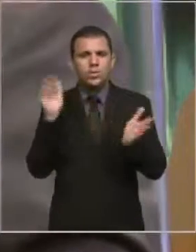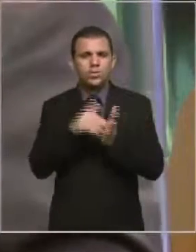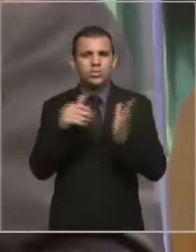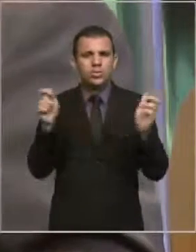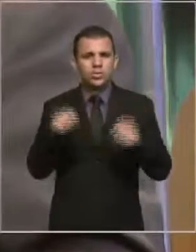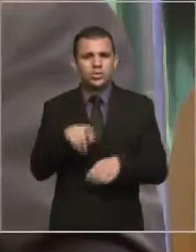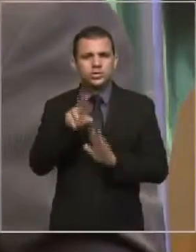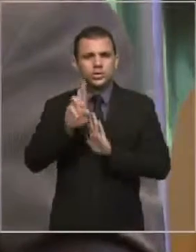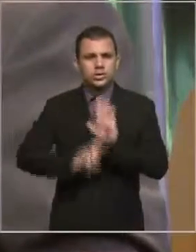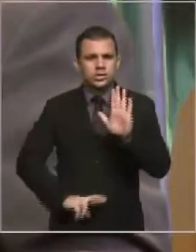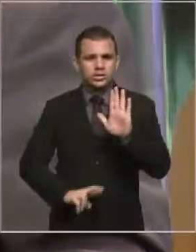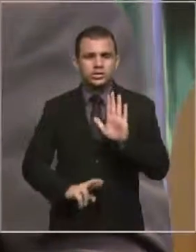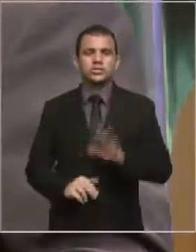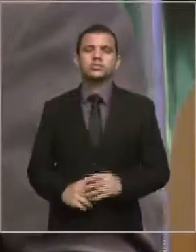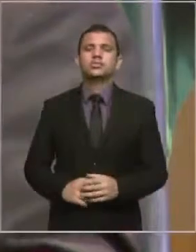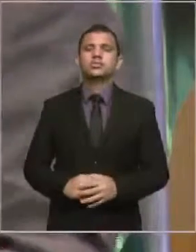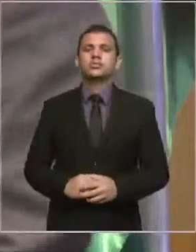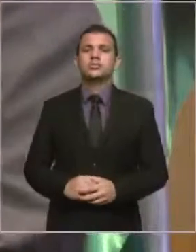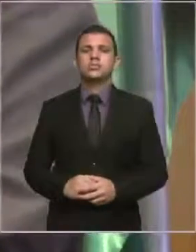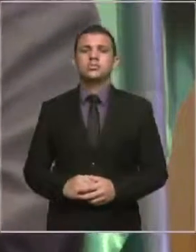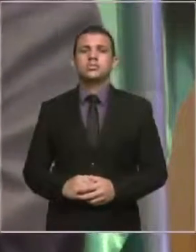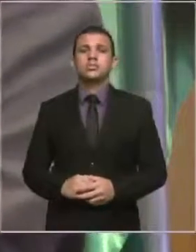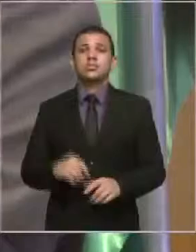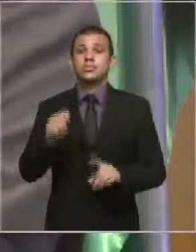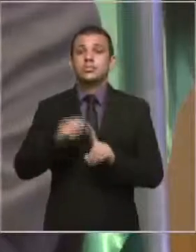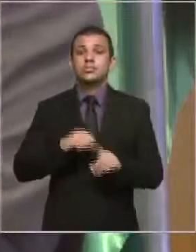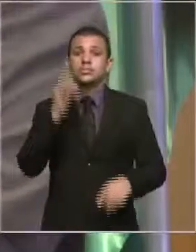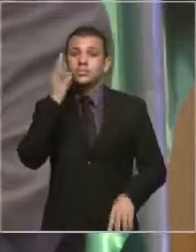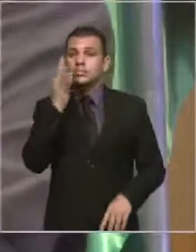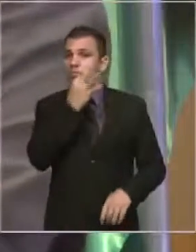relatório. Em setembro de